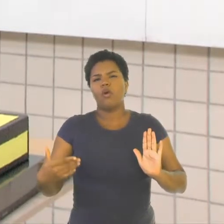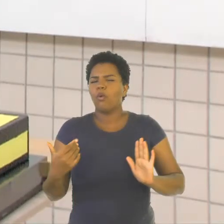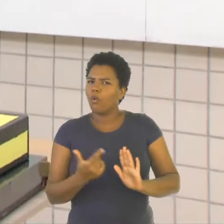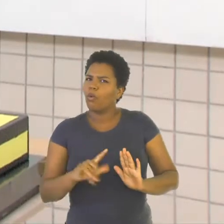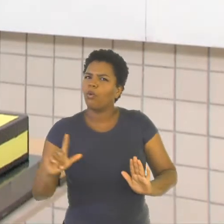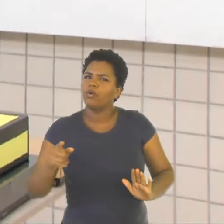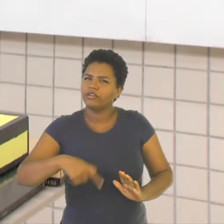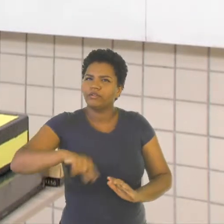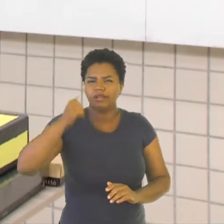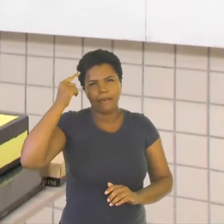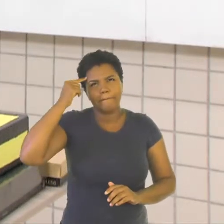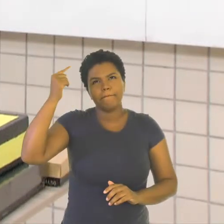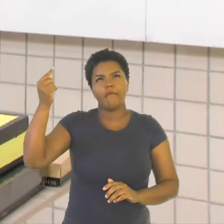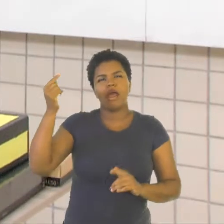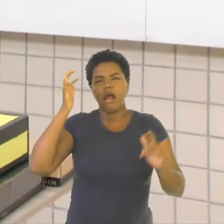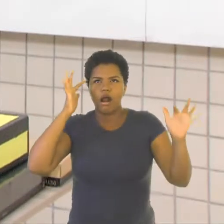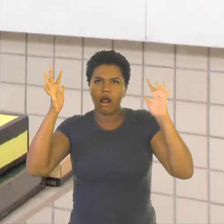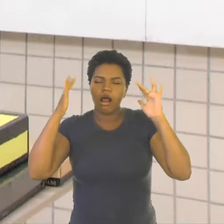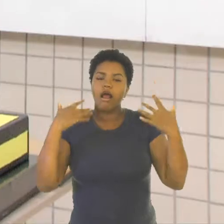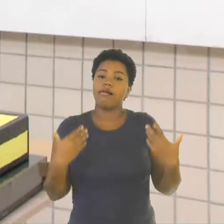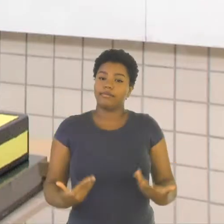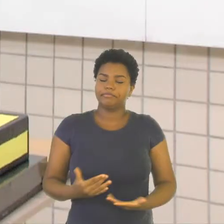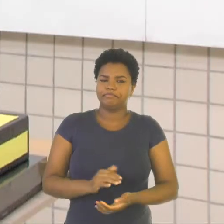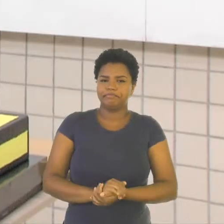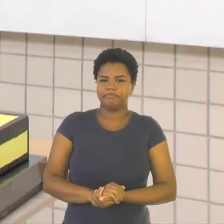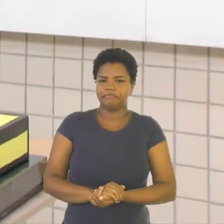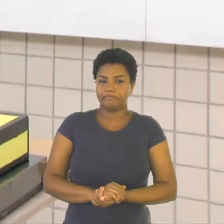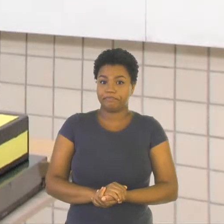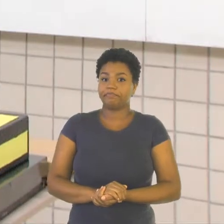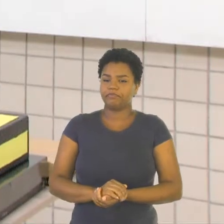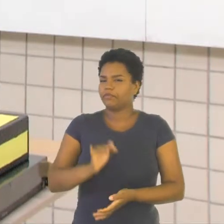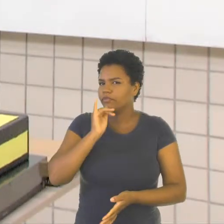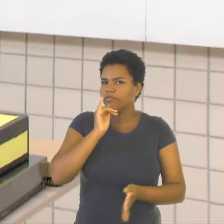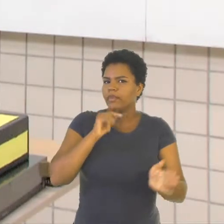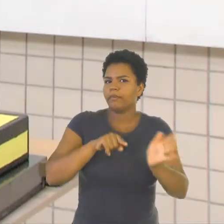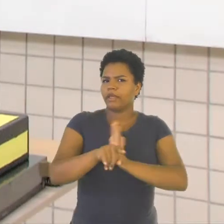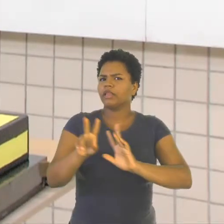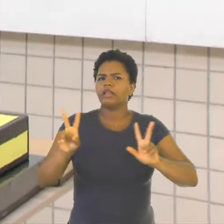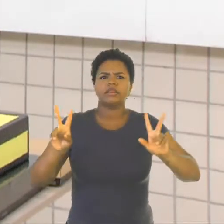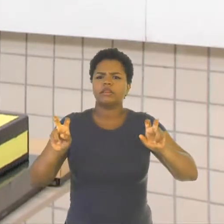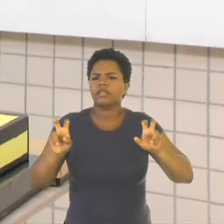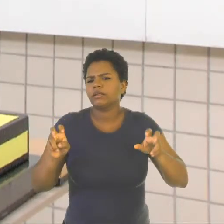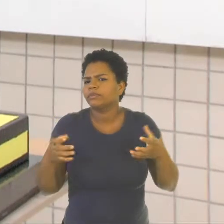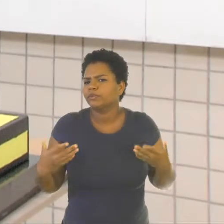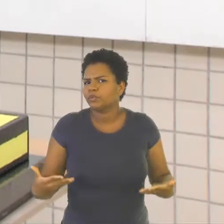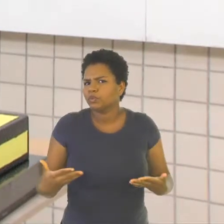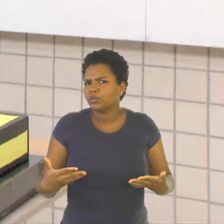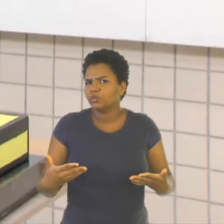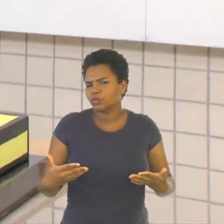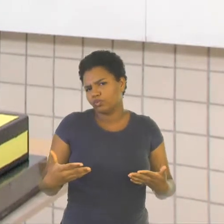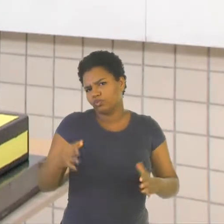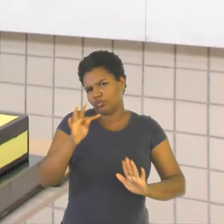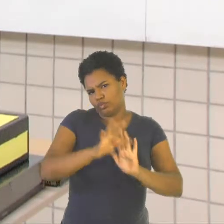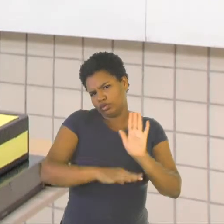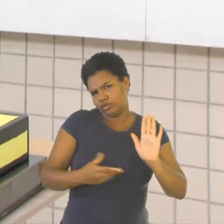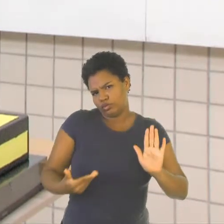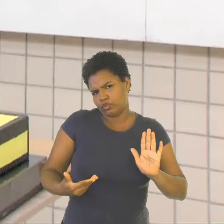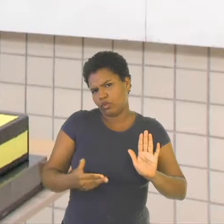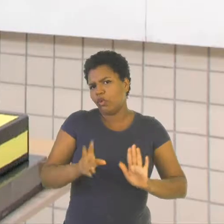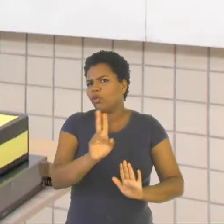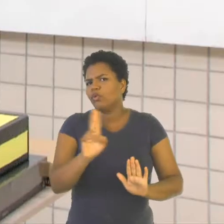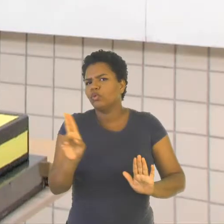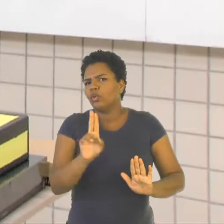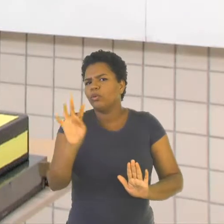a imaginação, certo? Por exemplo, se perguntássemos aí, qual é o título do texto? Qual é o nome desse